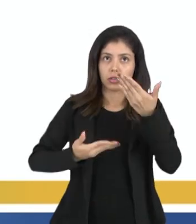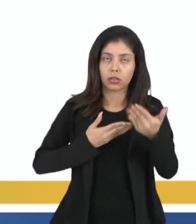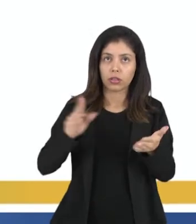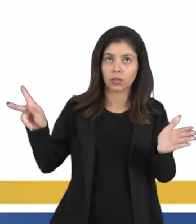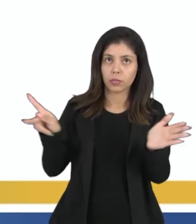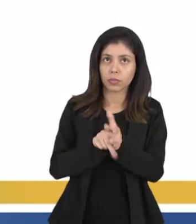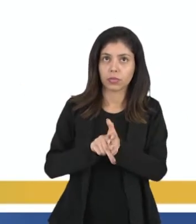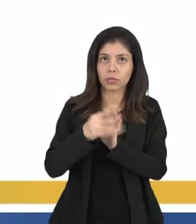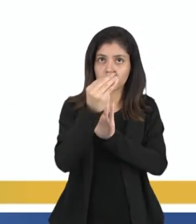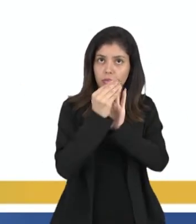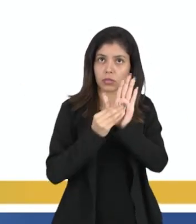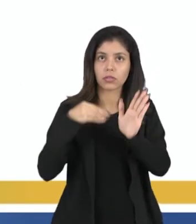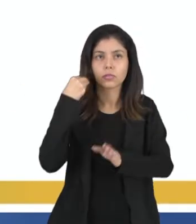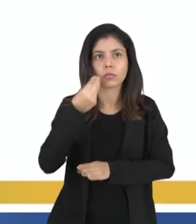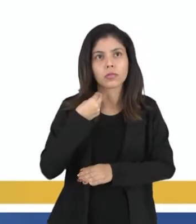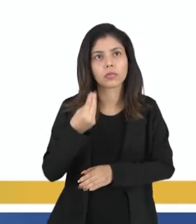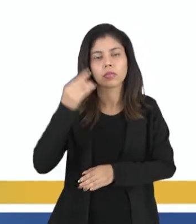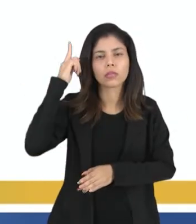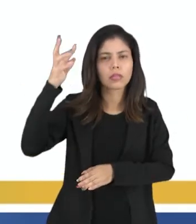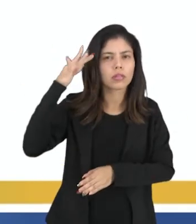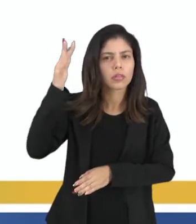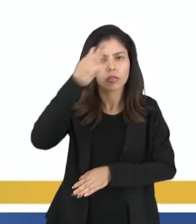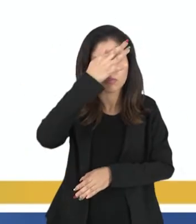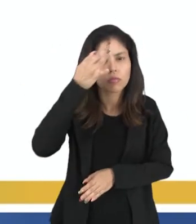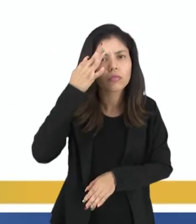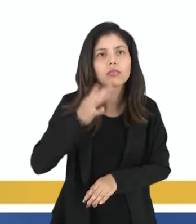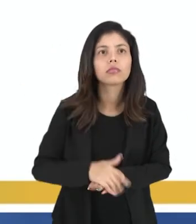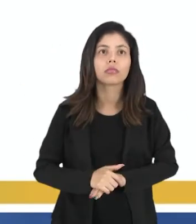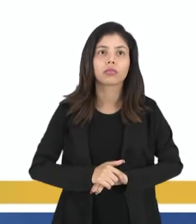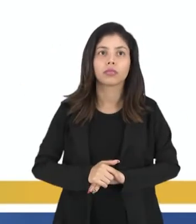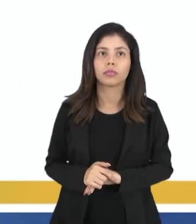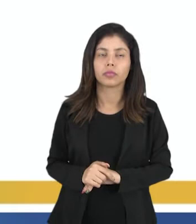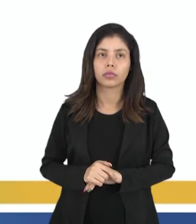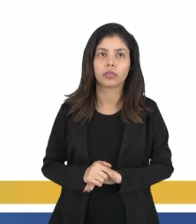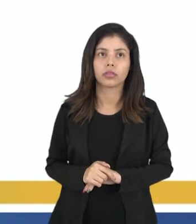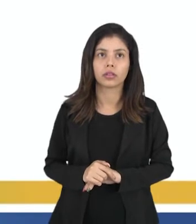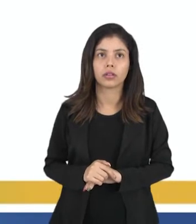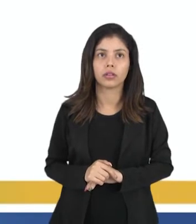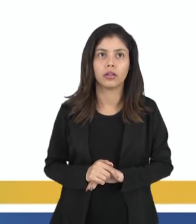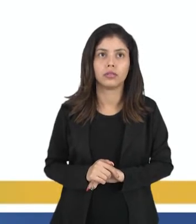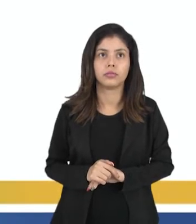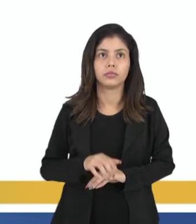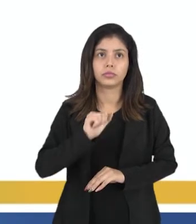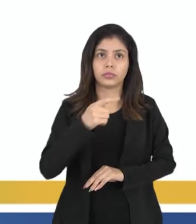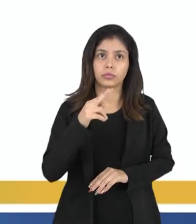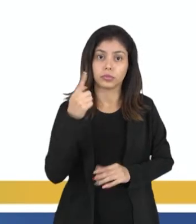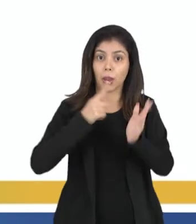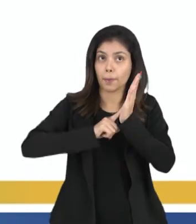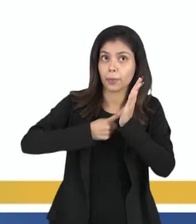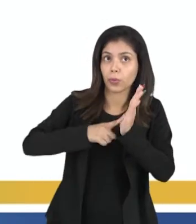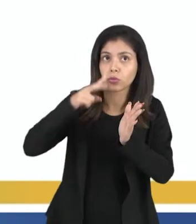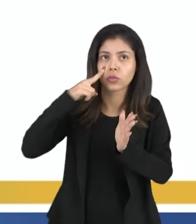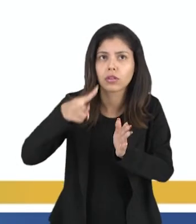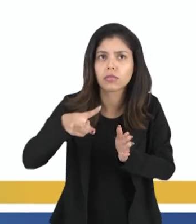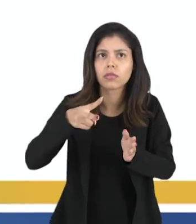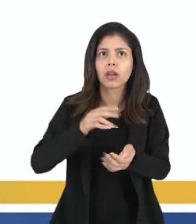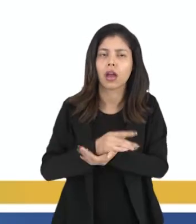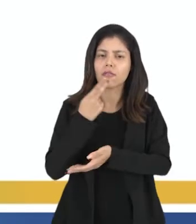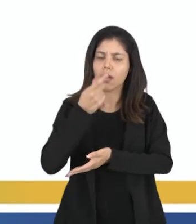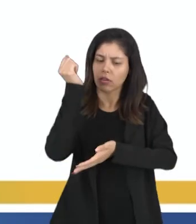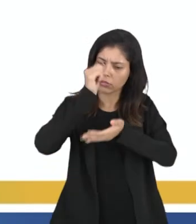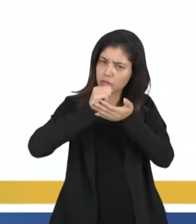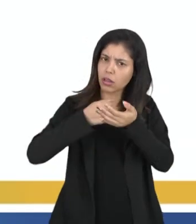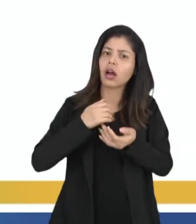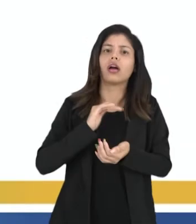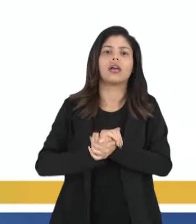interdependência entre os dados da experiência e a reflexão filosófica? Também não. Aponta no que diz respeito às tarefas